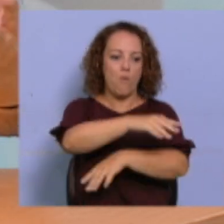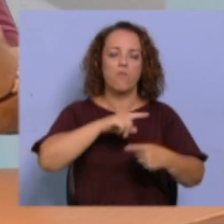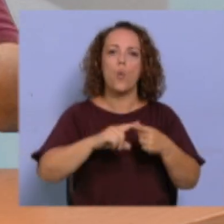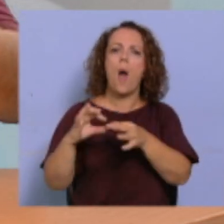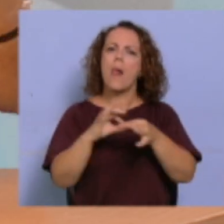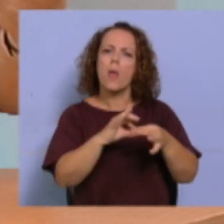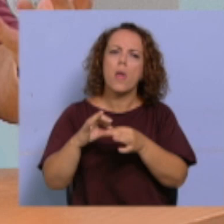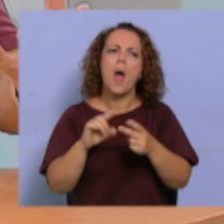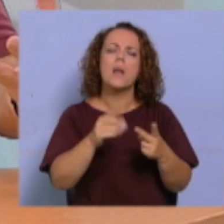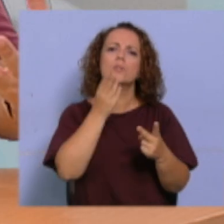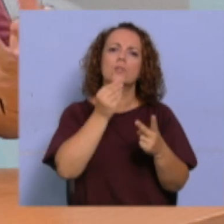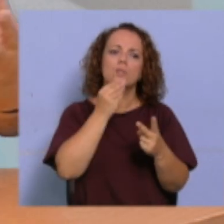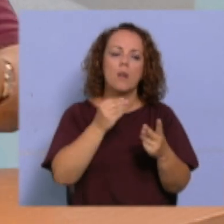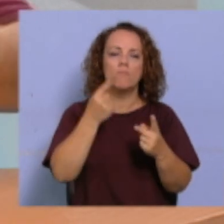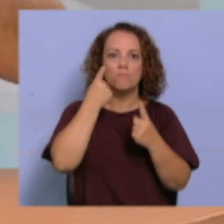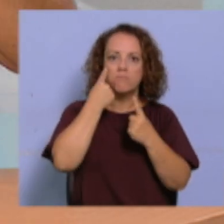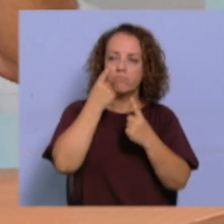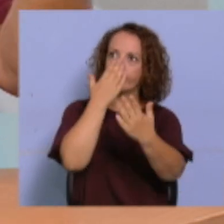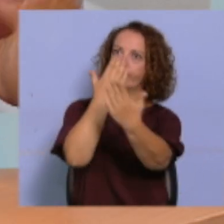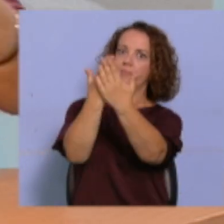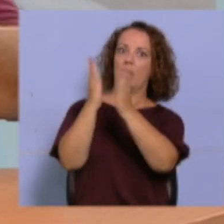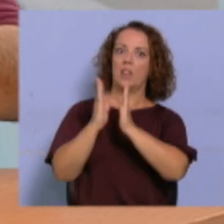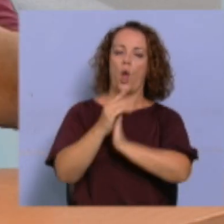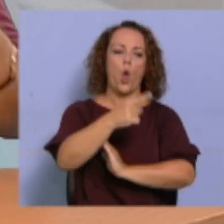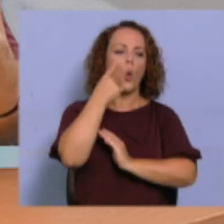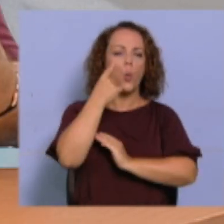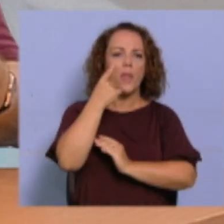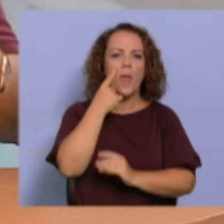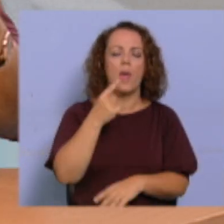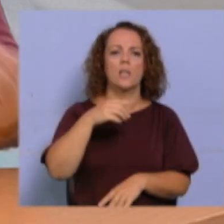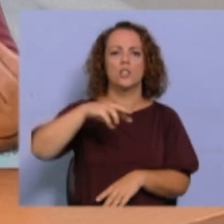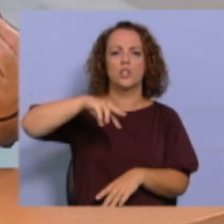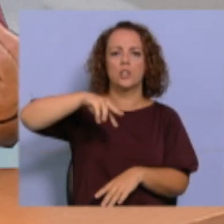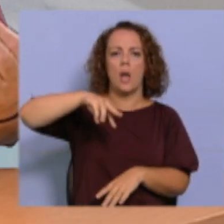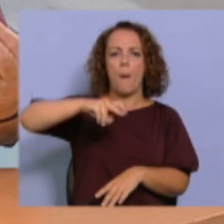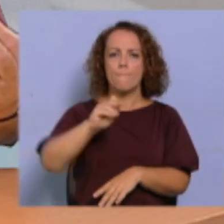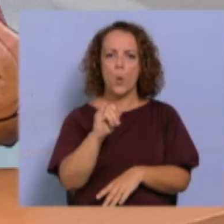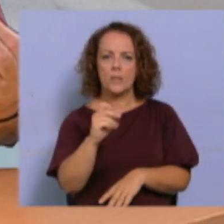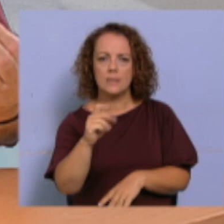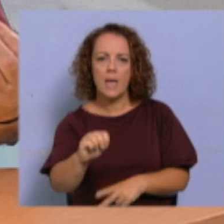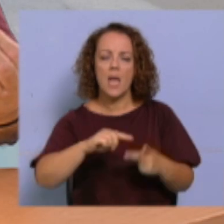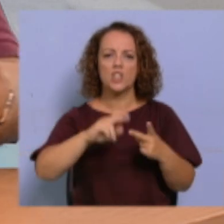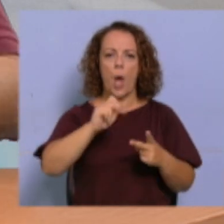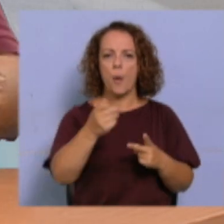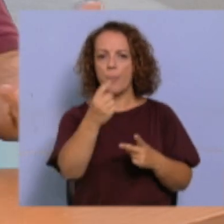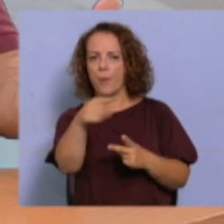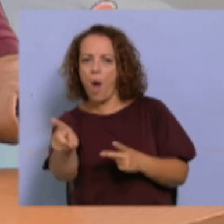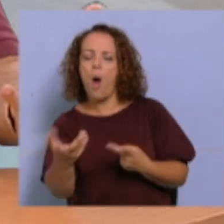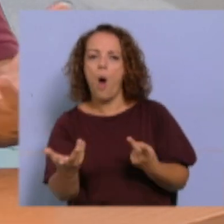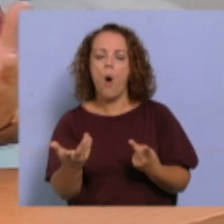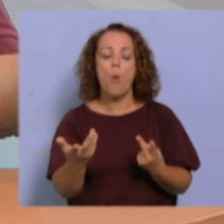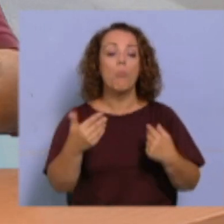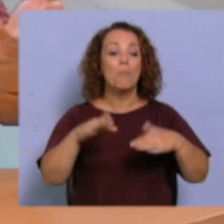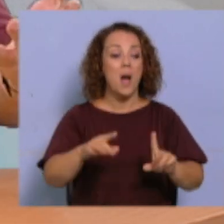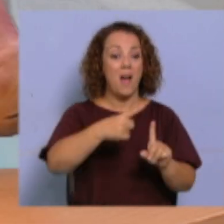aliança, o povo da revelação de Deus, o povo que conhecia Abraão, Moisés, os profetas, esses acabaram por não